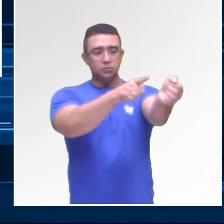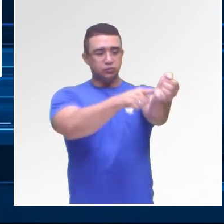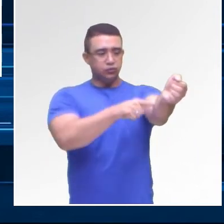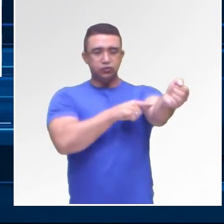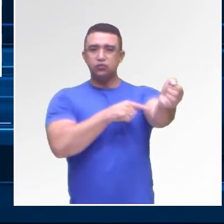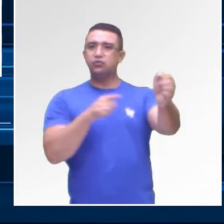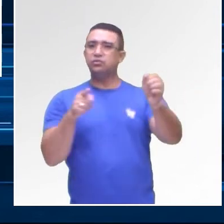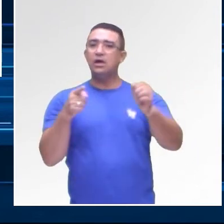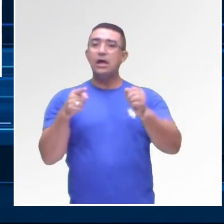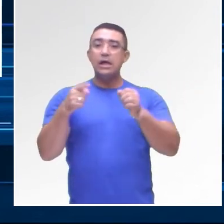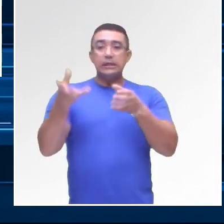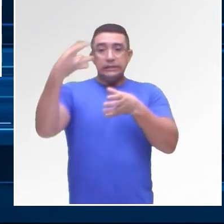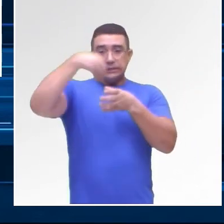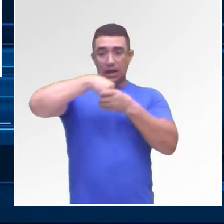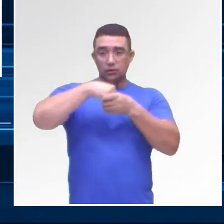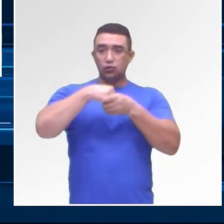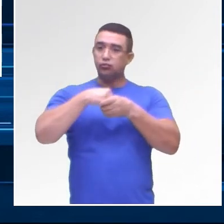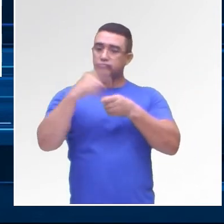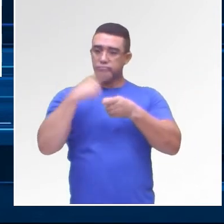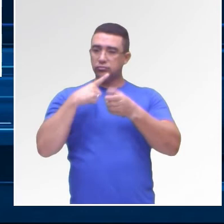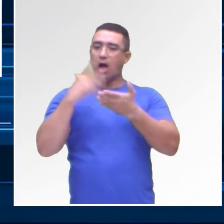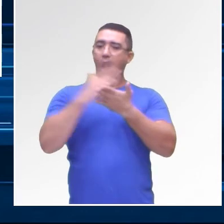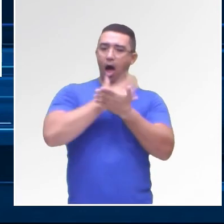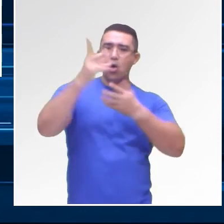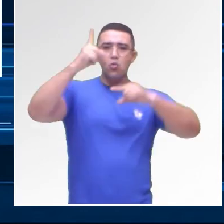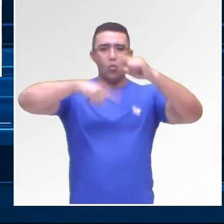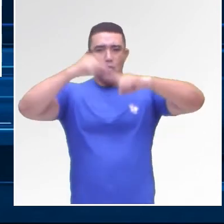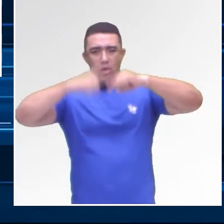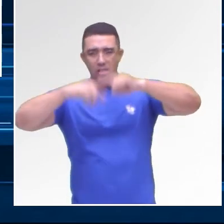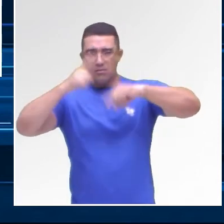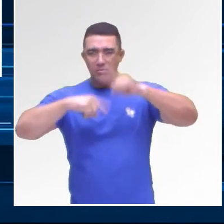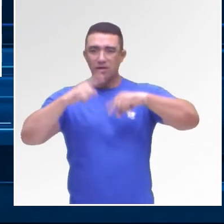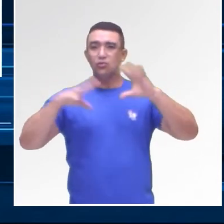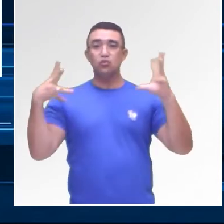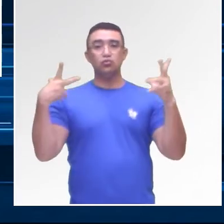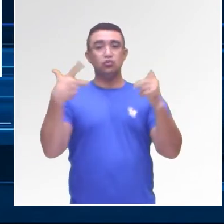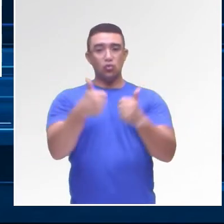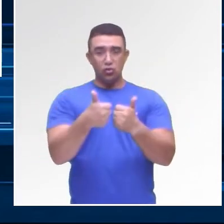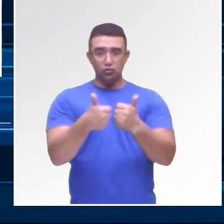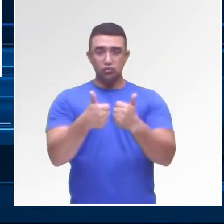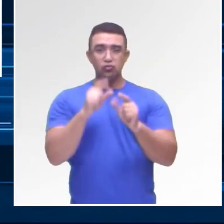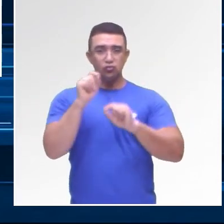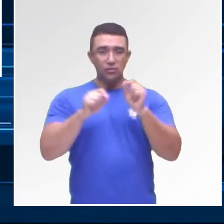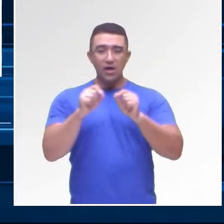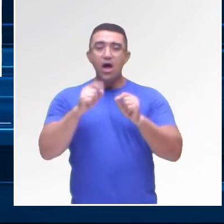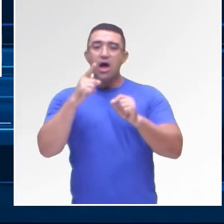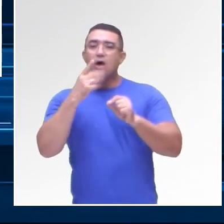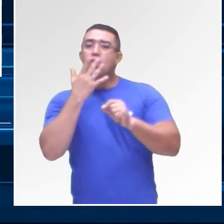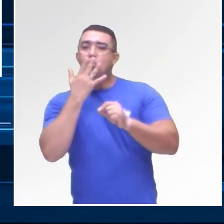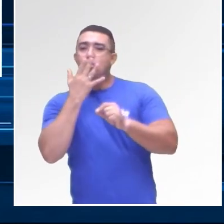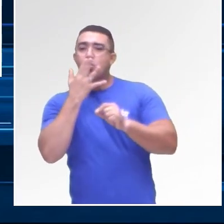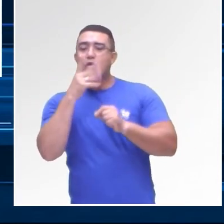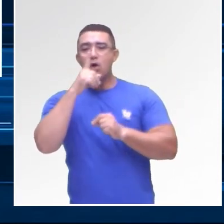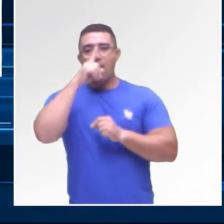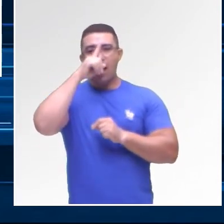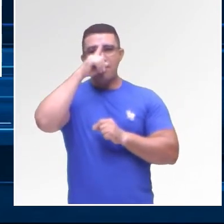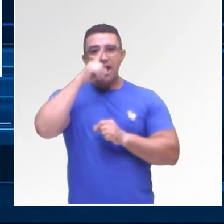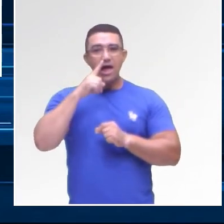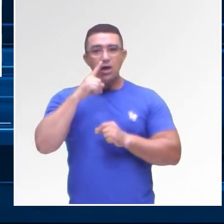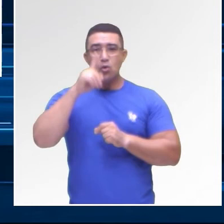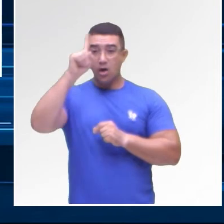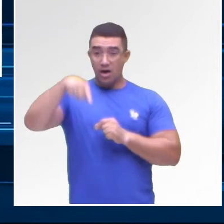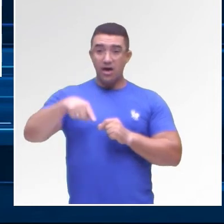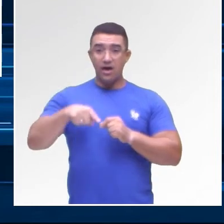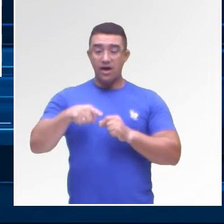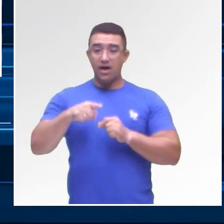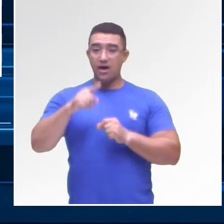temos aí alguns elementos. Todos os que são na esfera amarela são colesterol